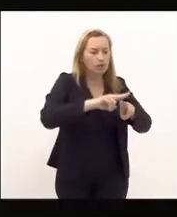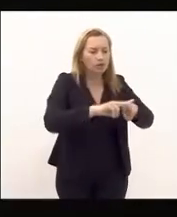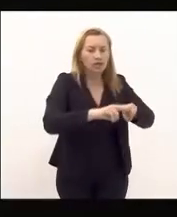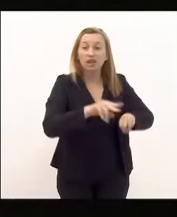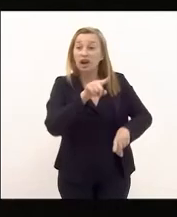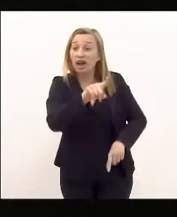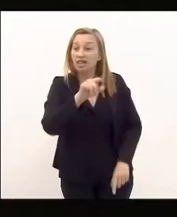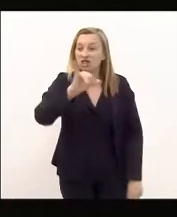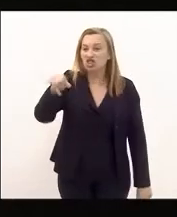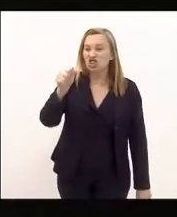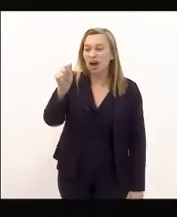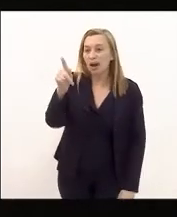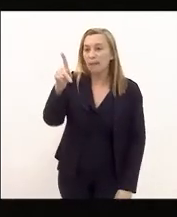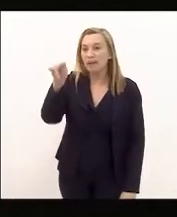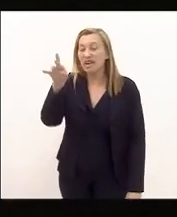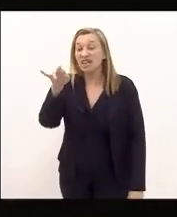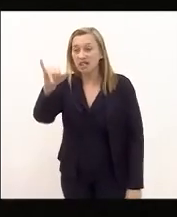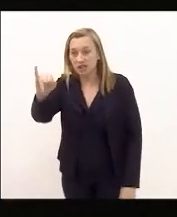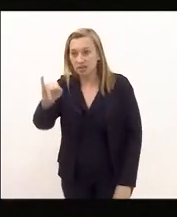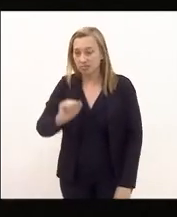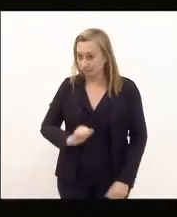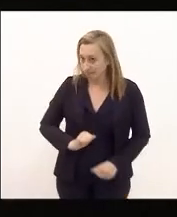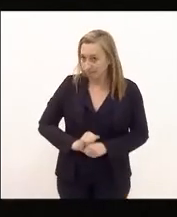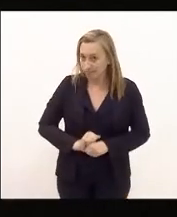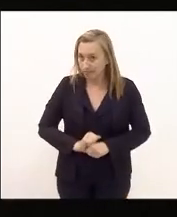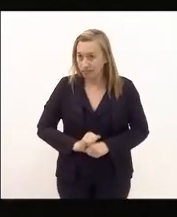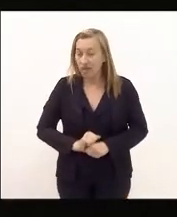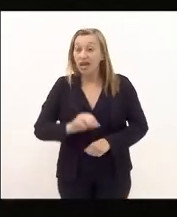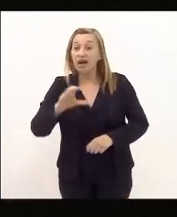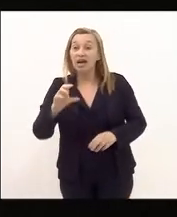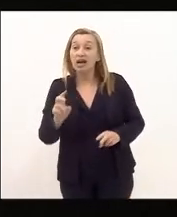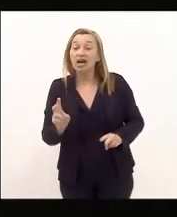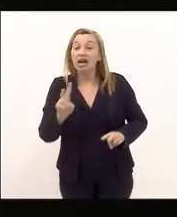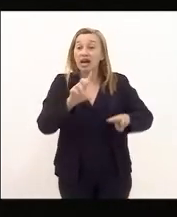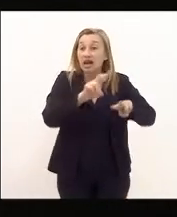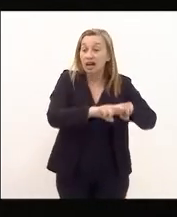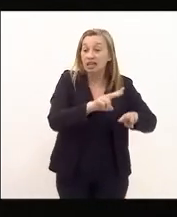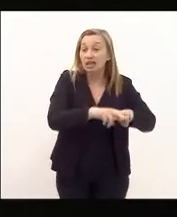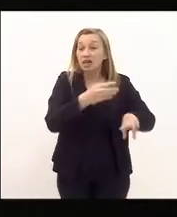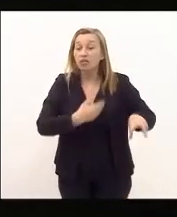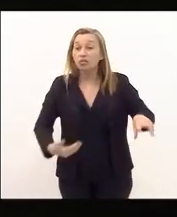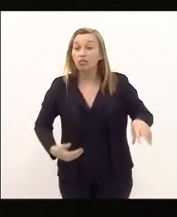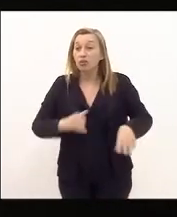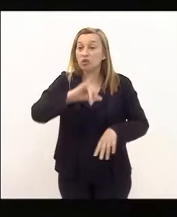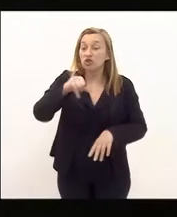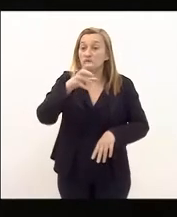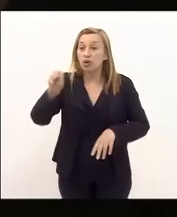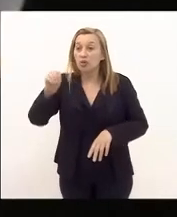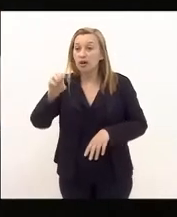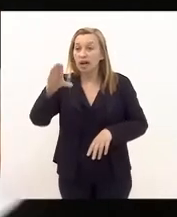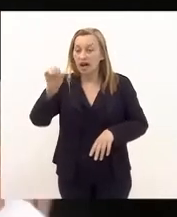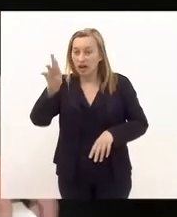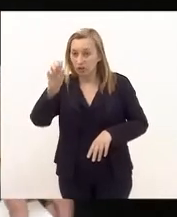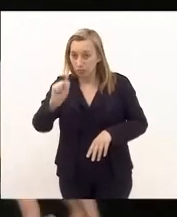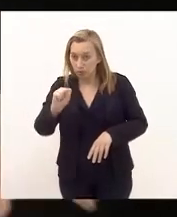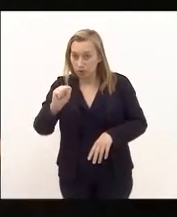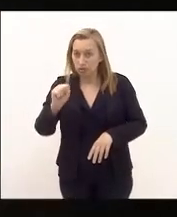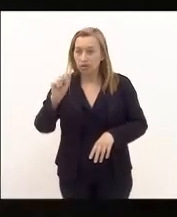Japeri. Presídio Milton Dias, cadeia pública João Carlos da Silva e cadeia pública Coutrim